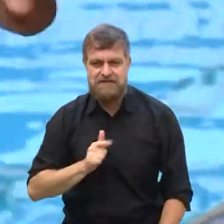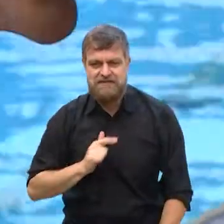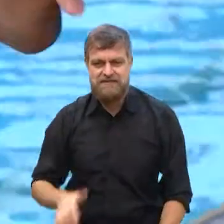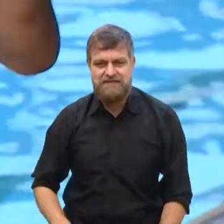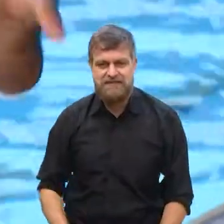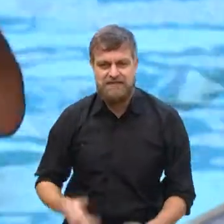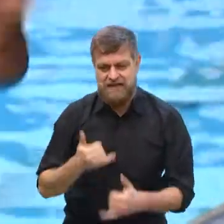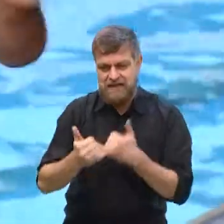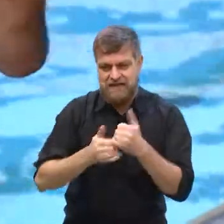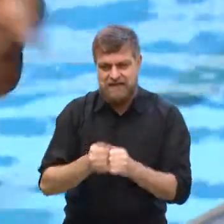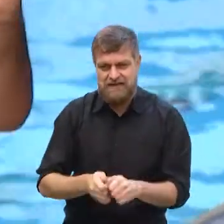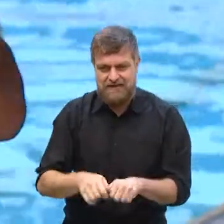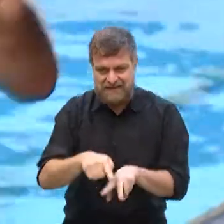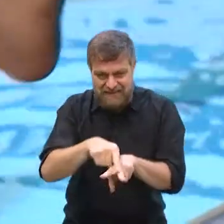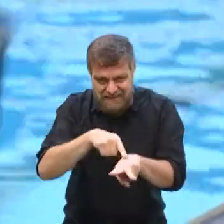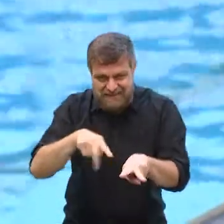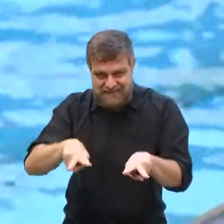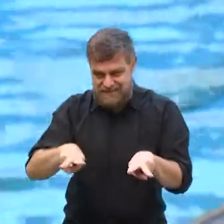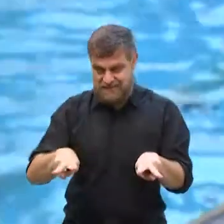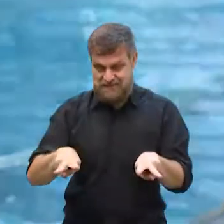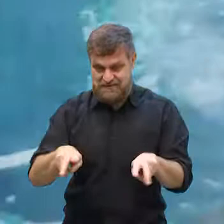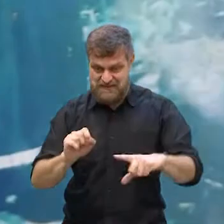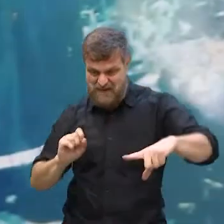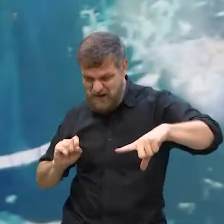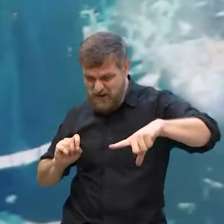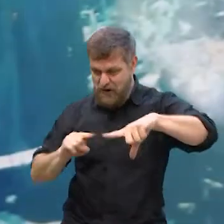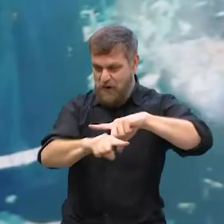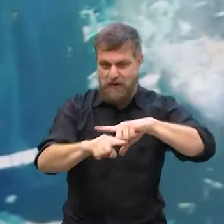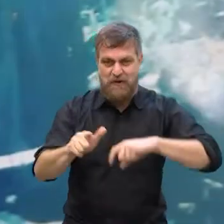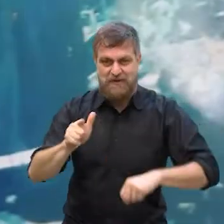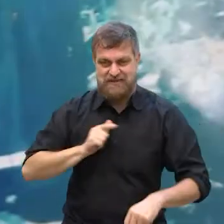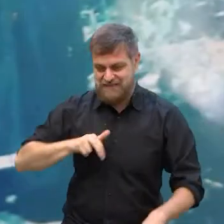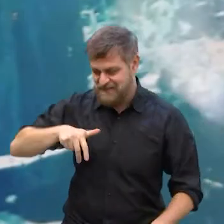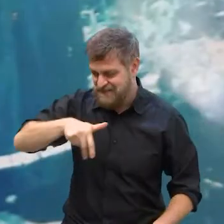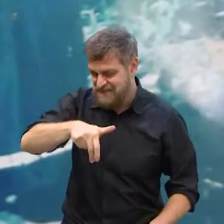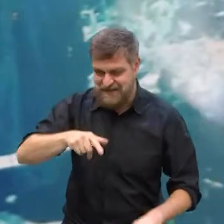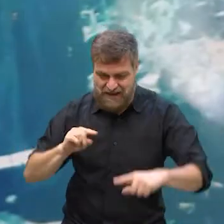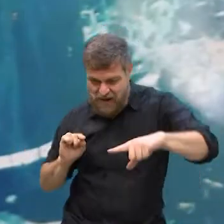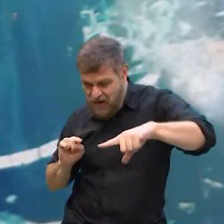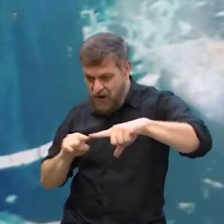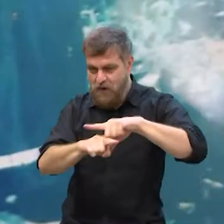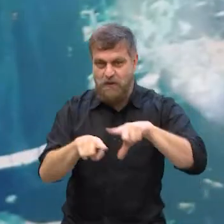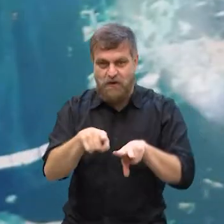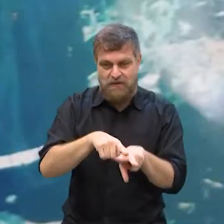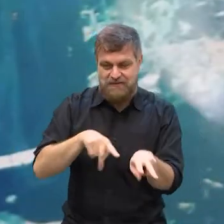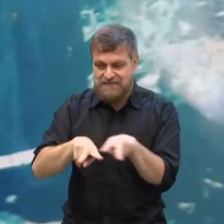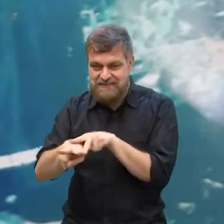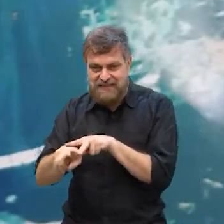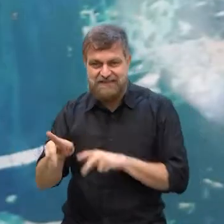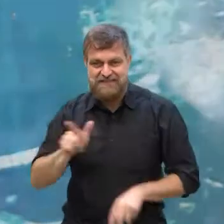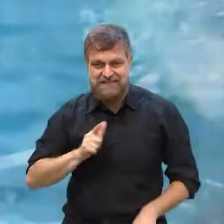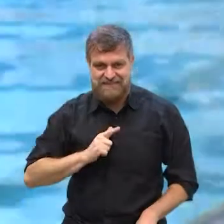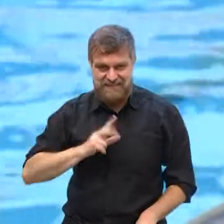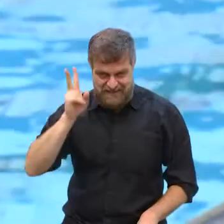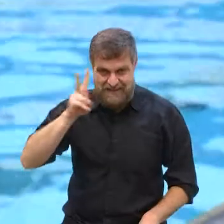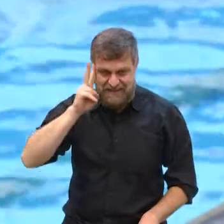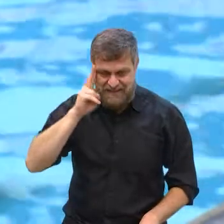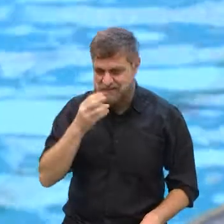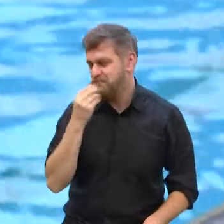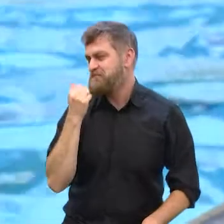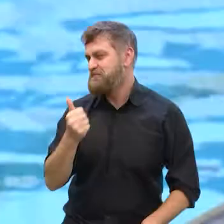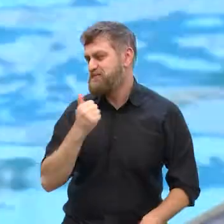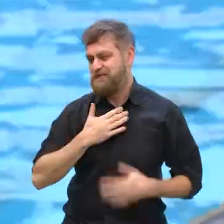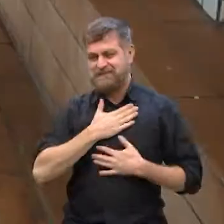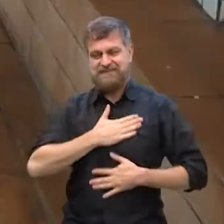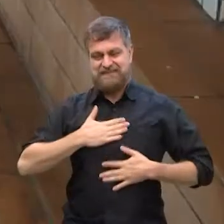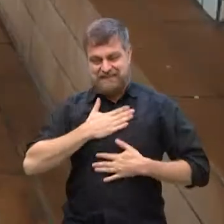que fazia os golzinhos de chinelo, né, então sim, contava ali 3 passos e fazia o golzinho de chinelo, juntava os times. Bons tempos, hein? Bons tempos, jogava verdade.